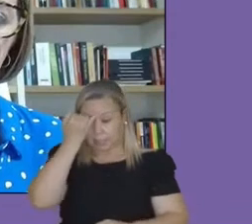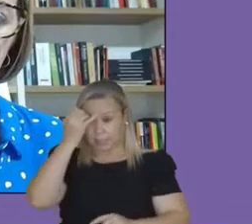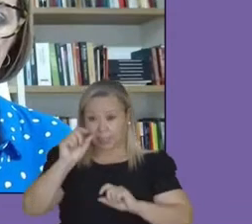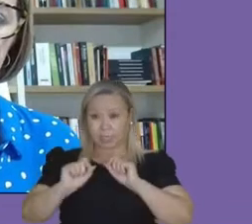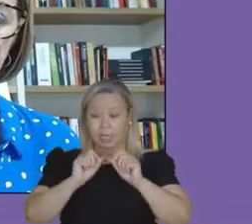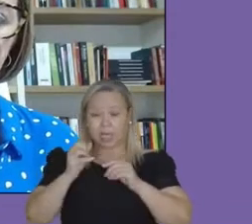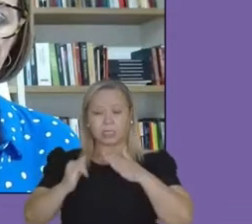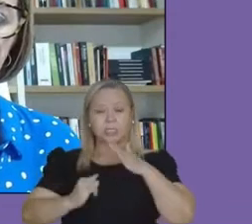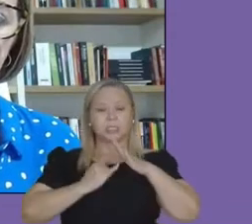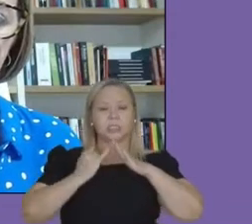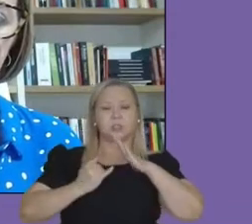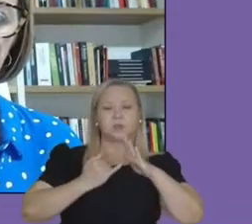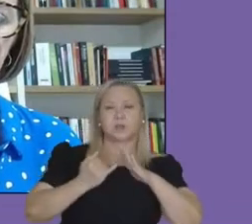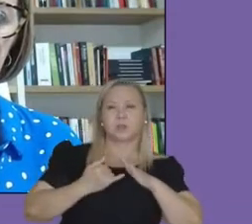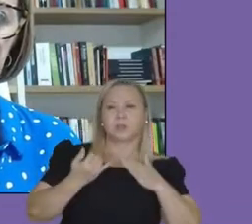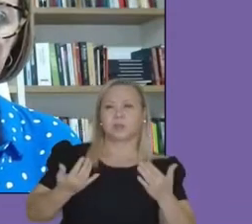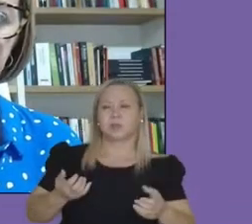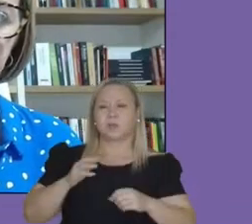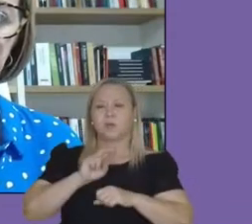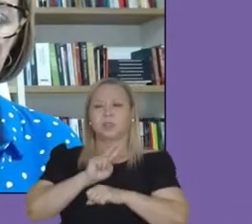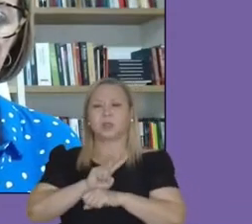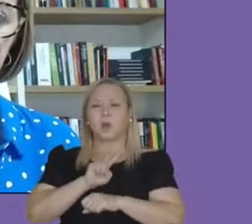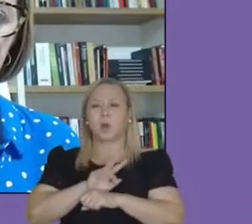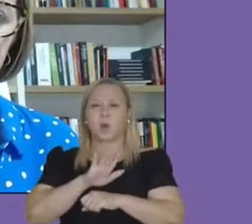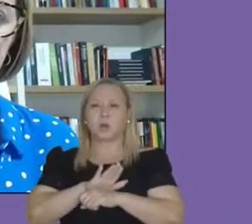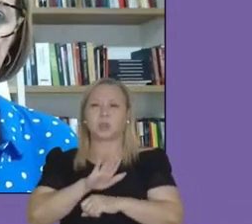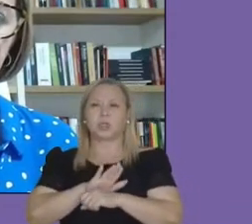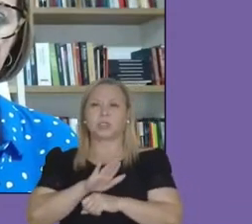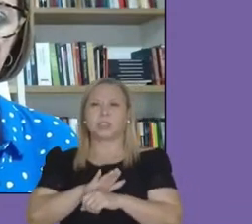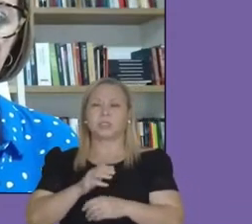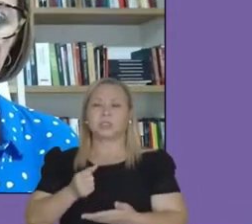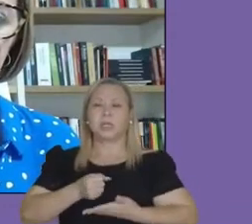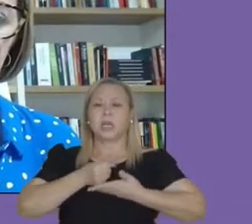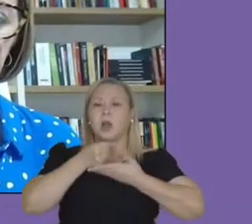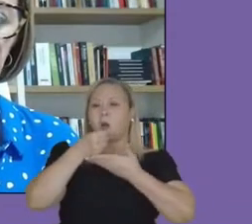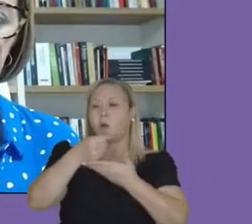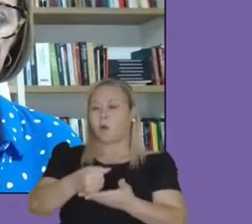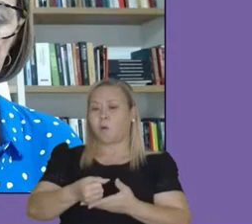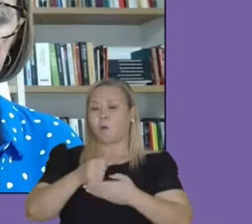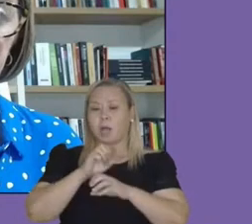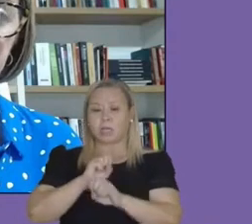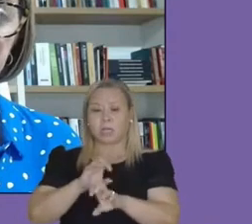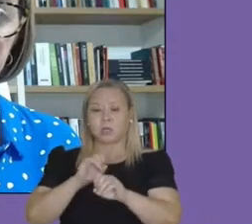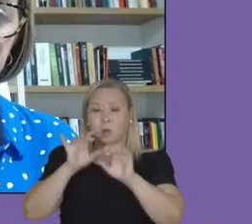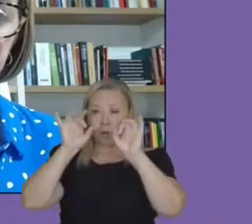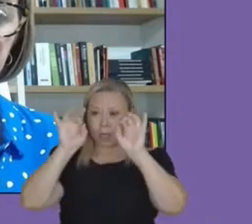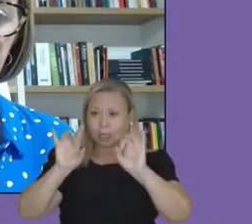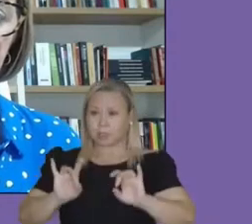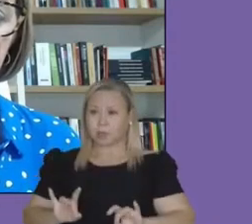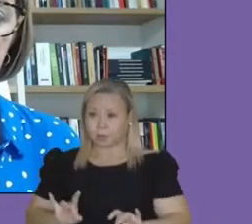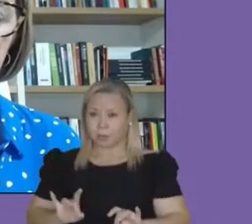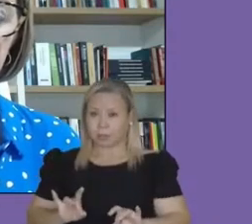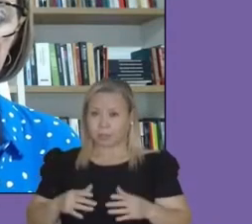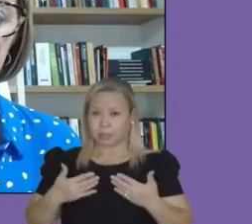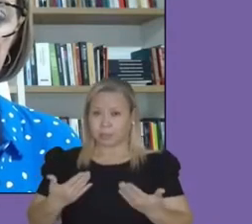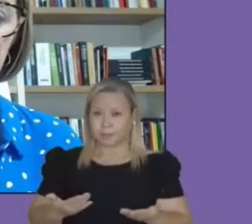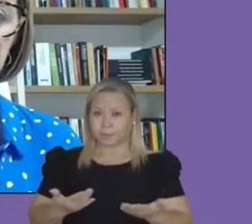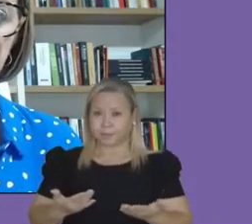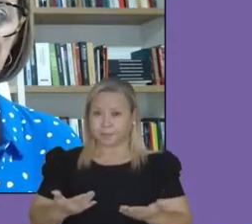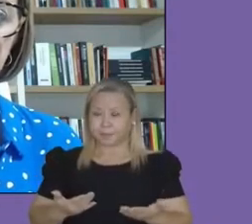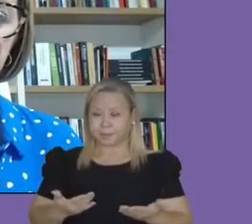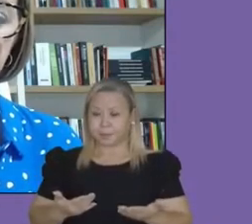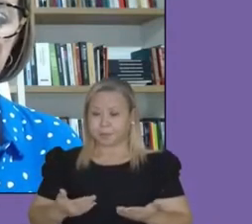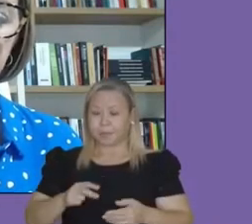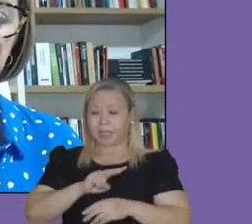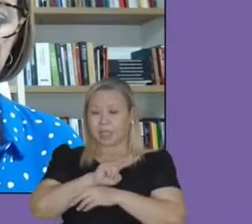as instituições filantrópicas oferecem uma educação especial e, portanto, esse